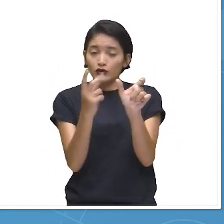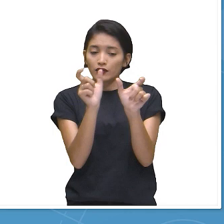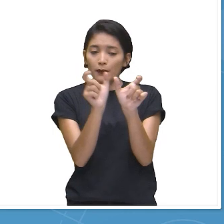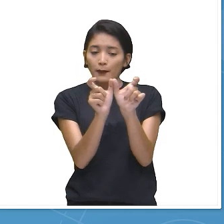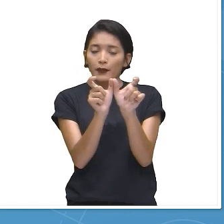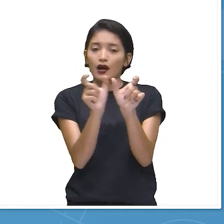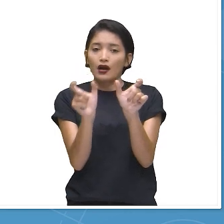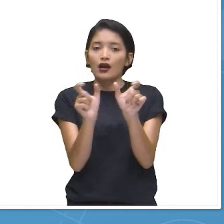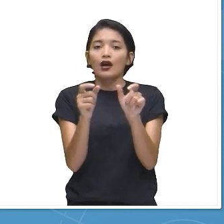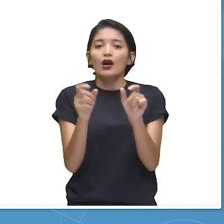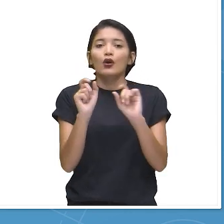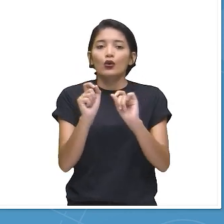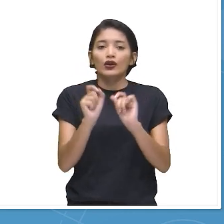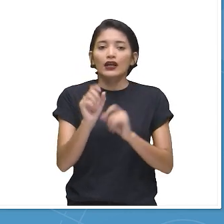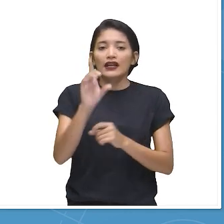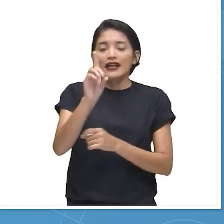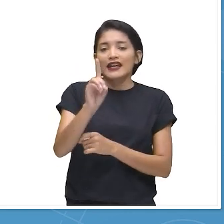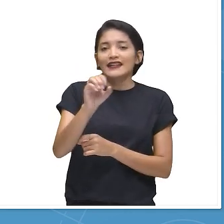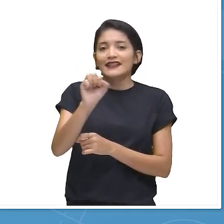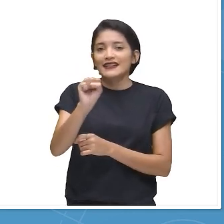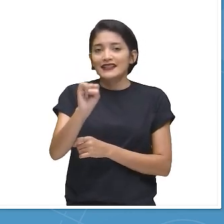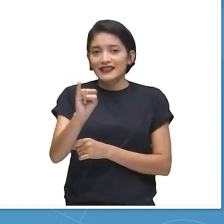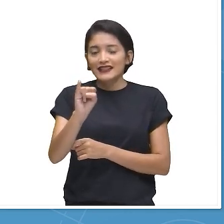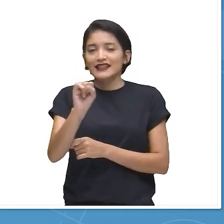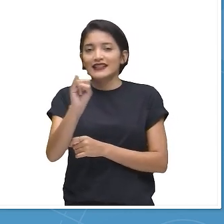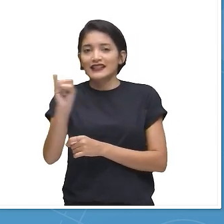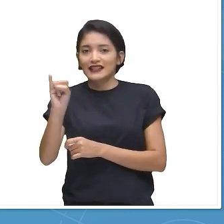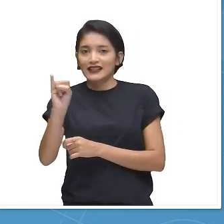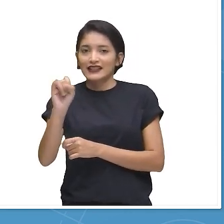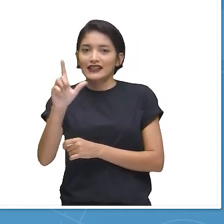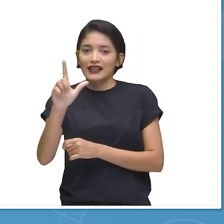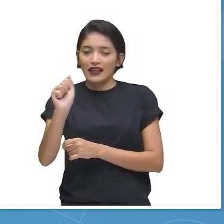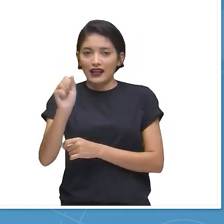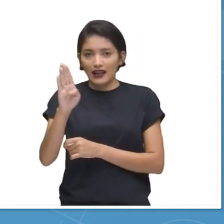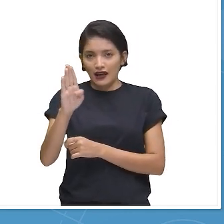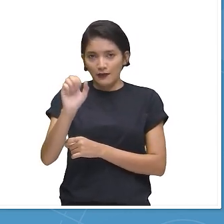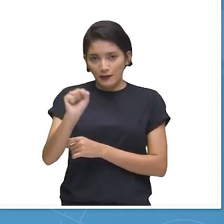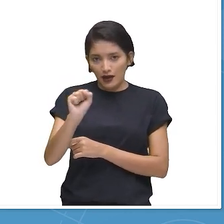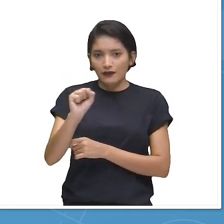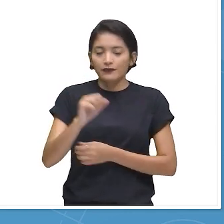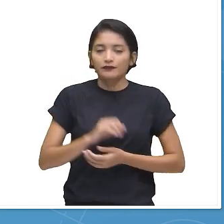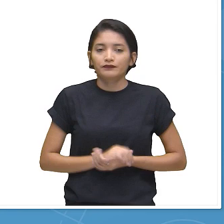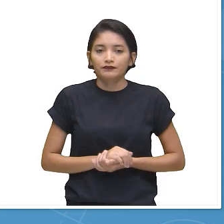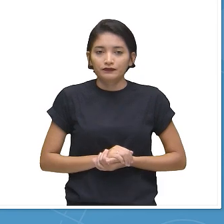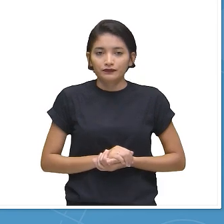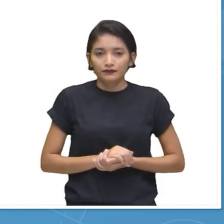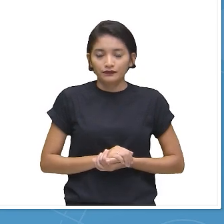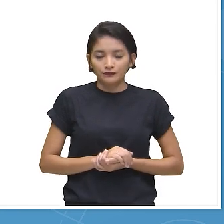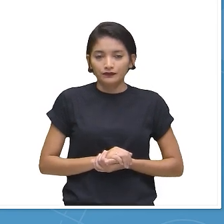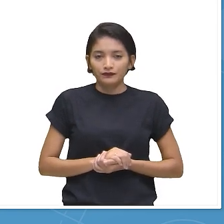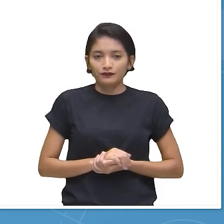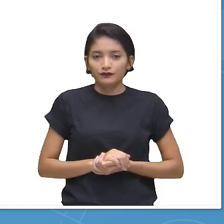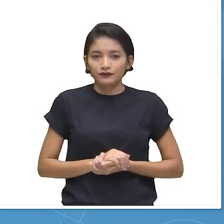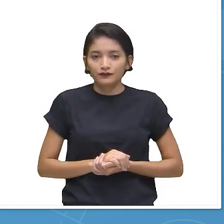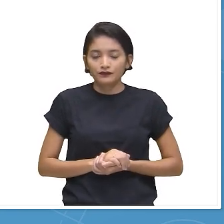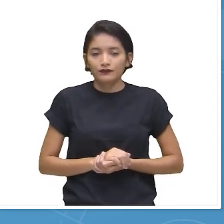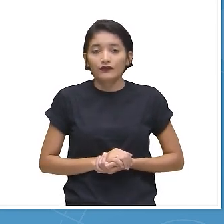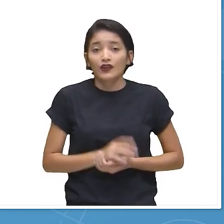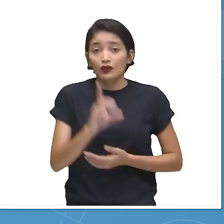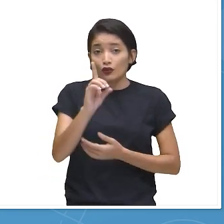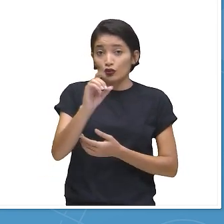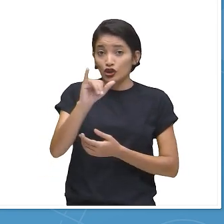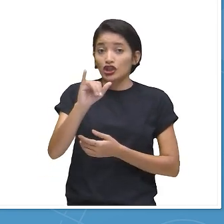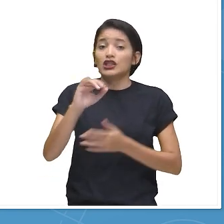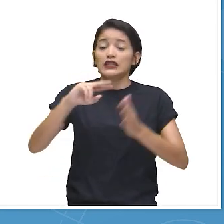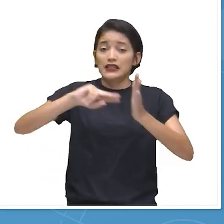tem duas sílabas, olha o prefixo aqui, di, e aqui mono, só uma, tá? Então, exemplo